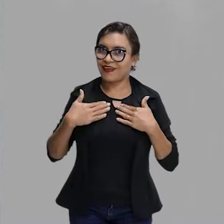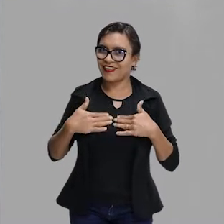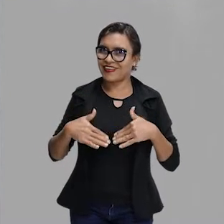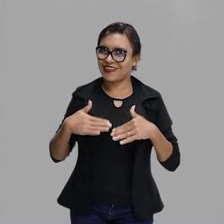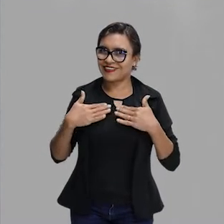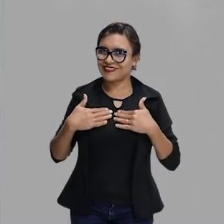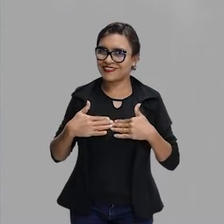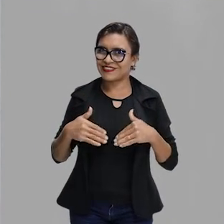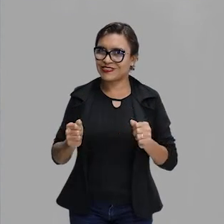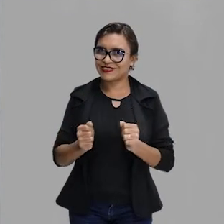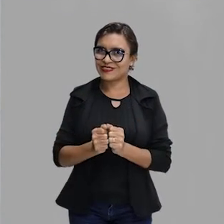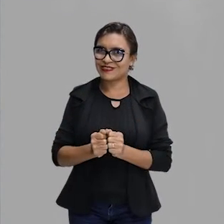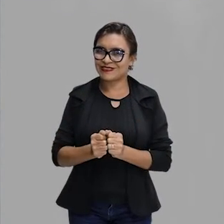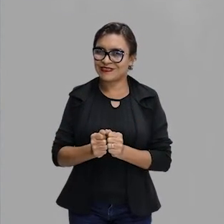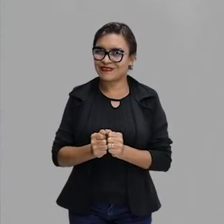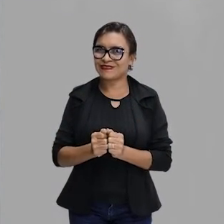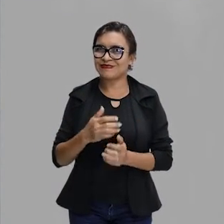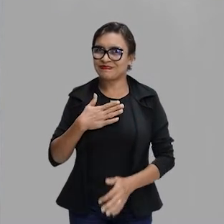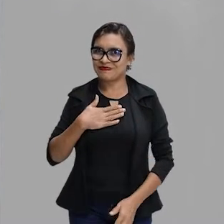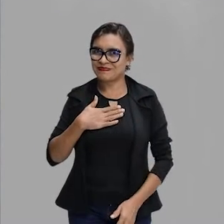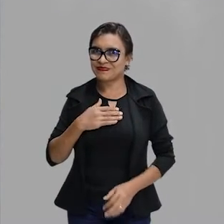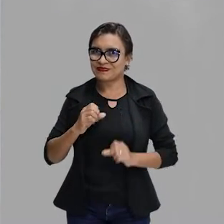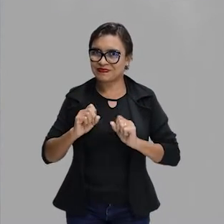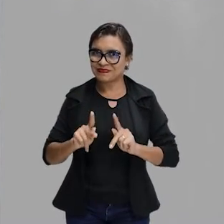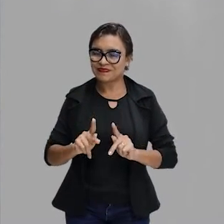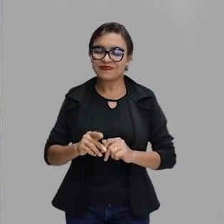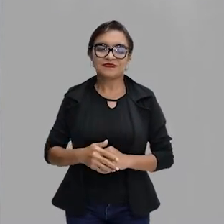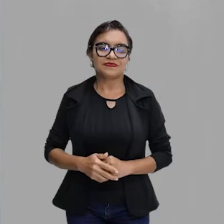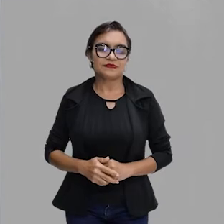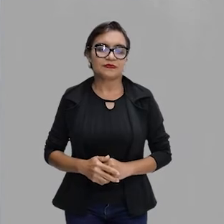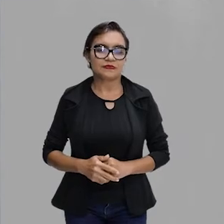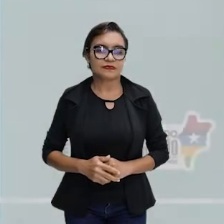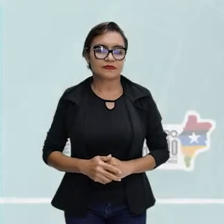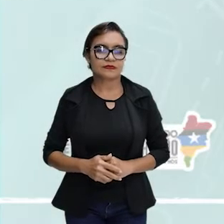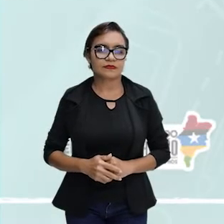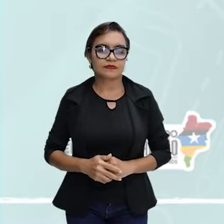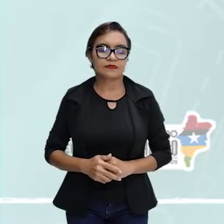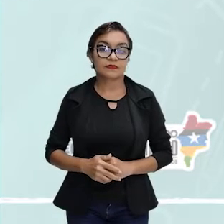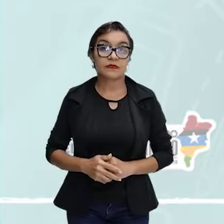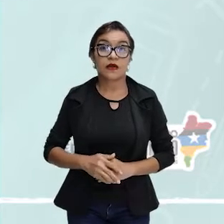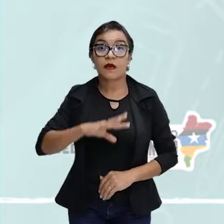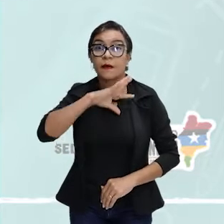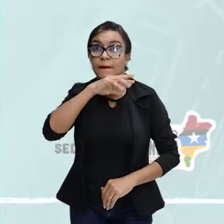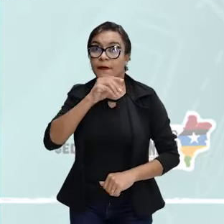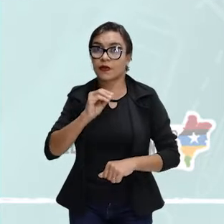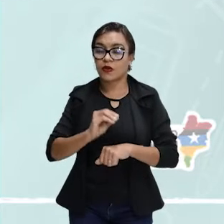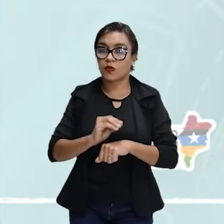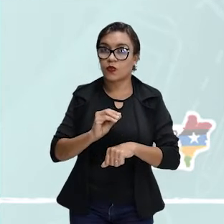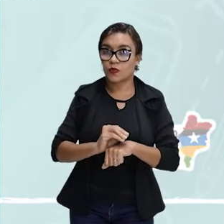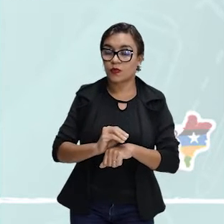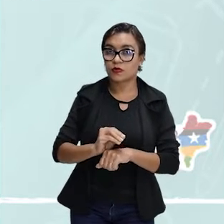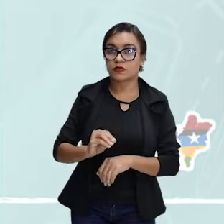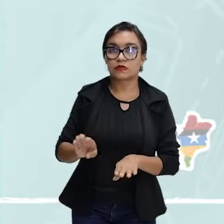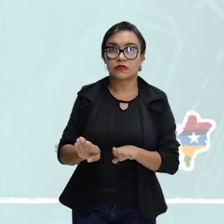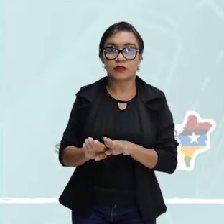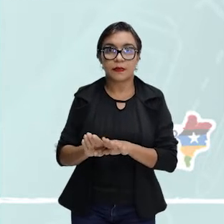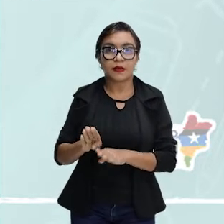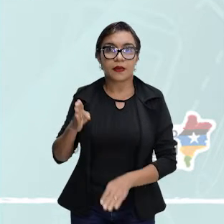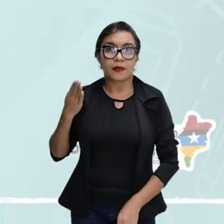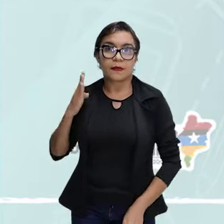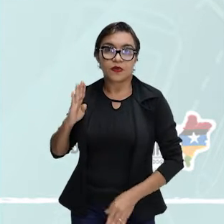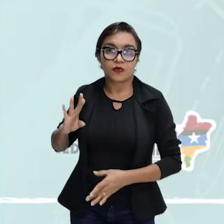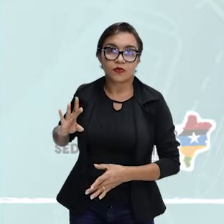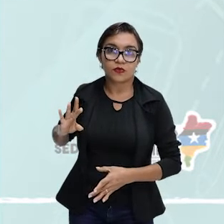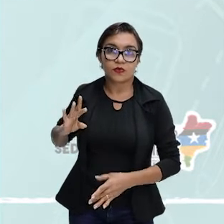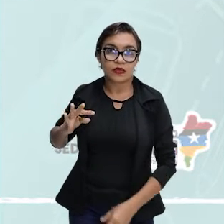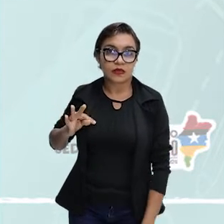Respirou comigo, tranquilo, vamos lá. Pecuária e biotecnologia. O aumento da produção agropecuária no